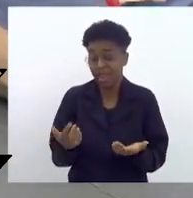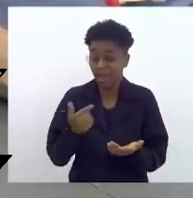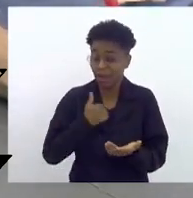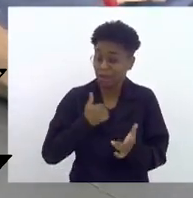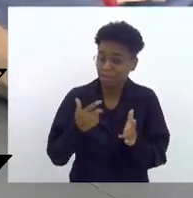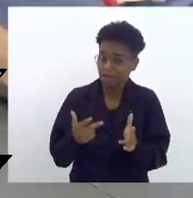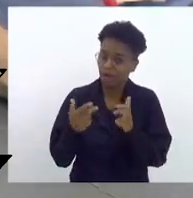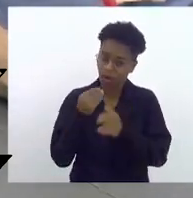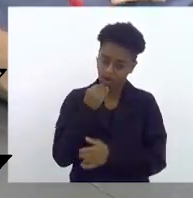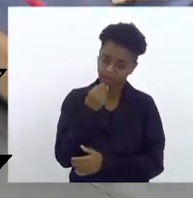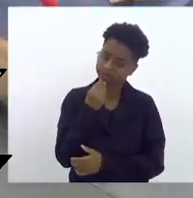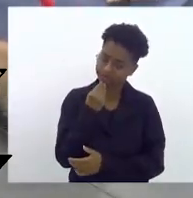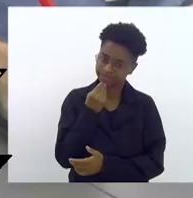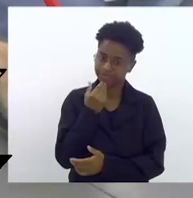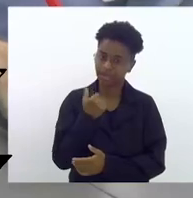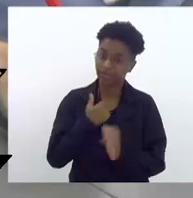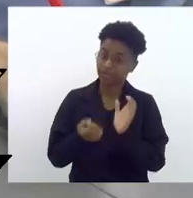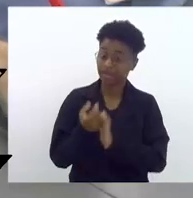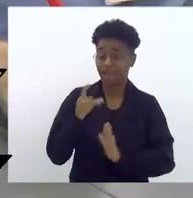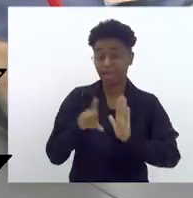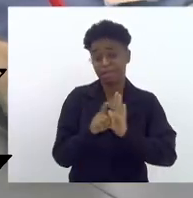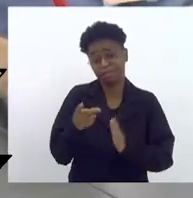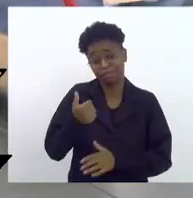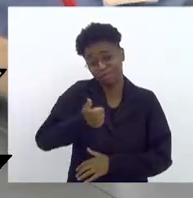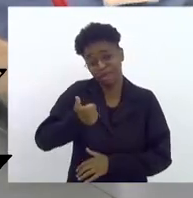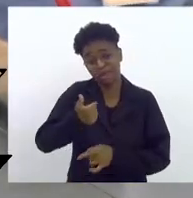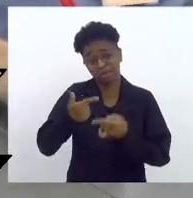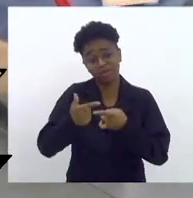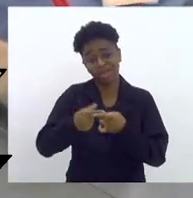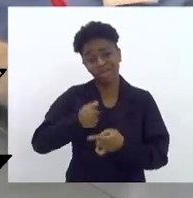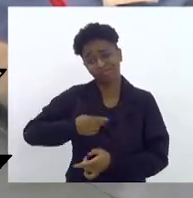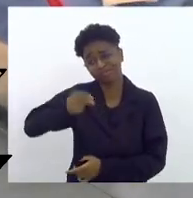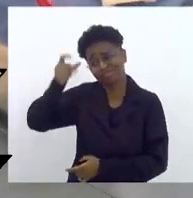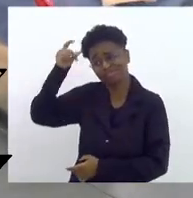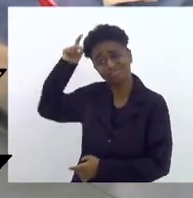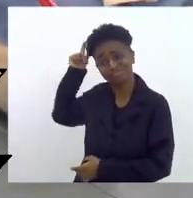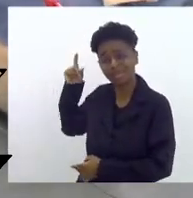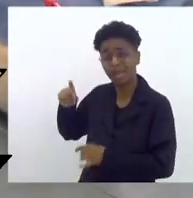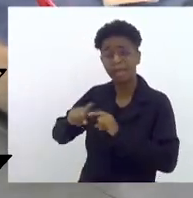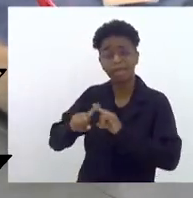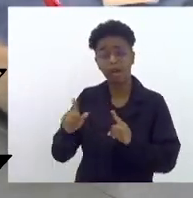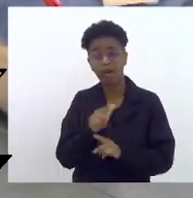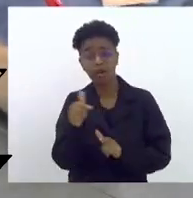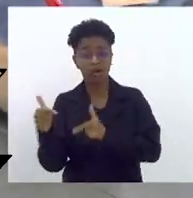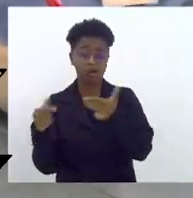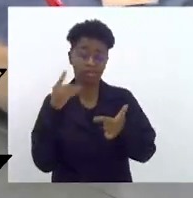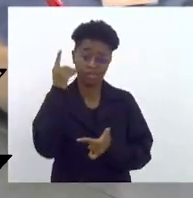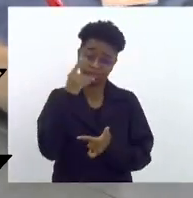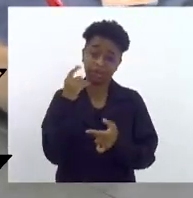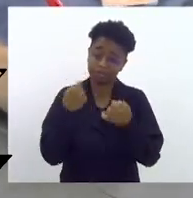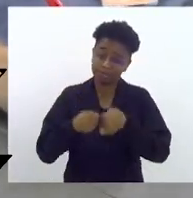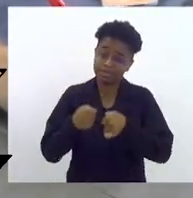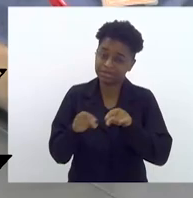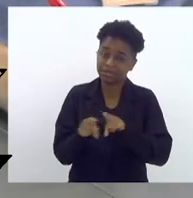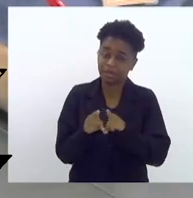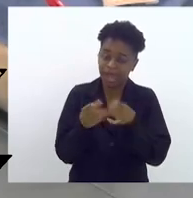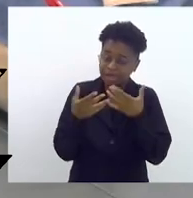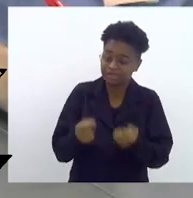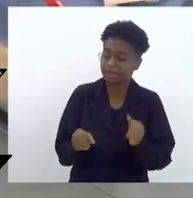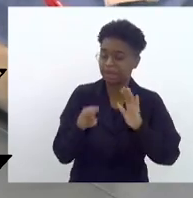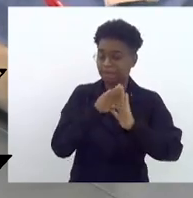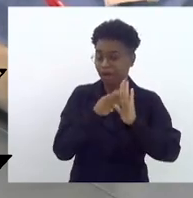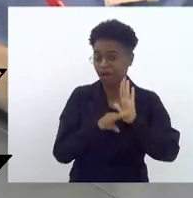claro eu fiz essas leis primeiro aqui é muito mais tempo que os outros mas que outros deputados abracem essas pautas